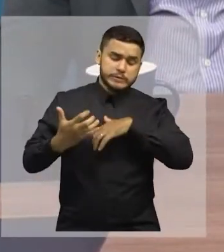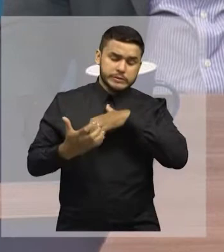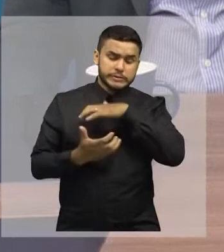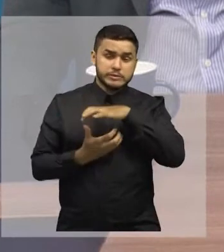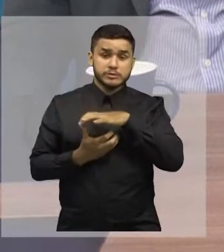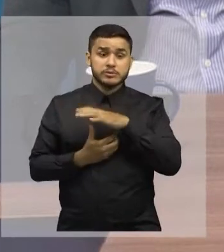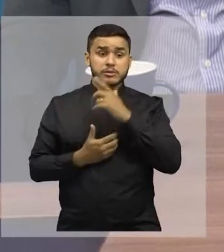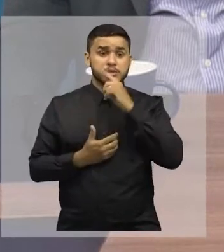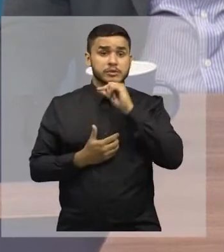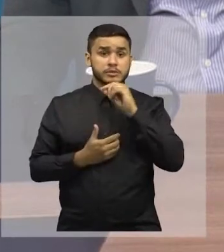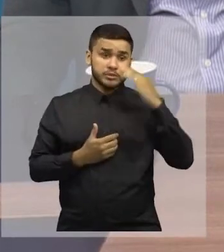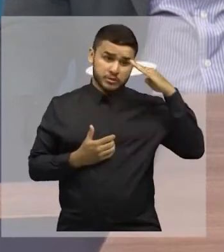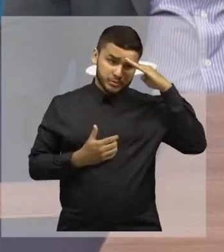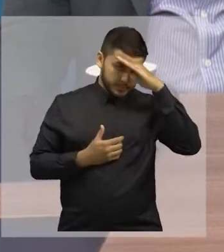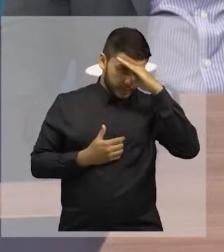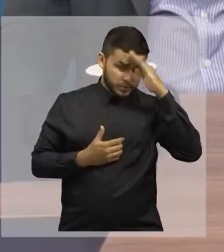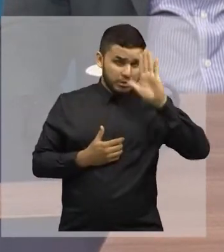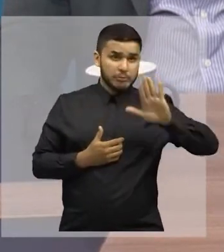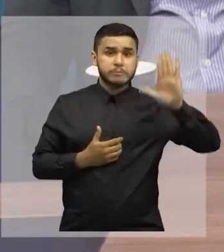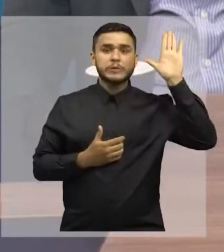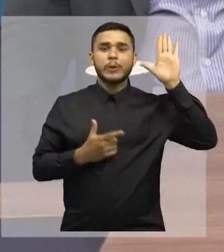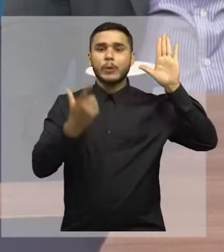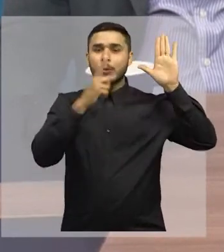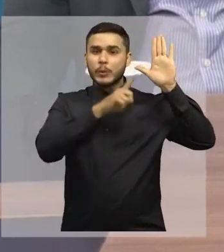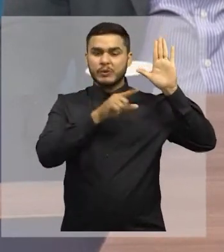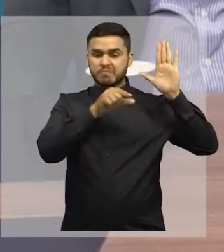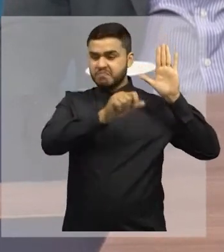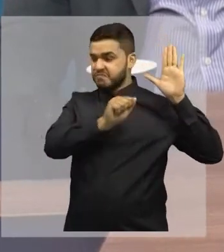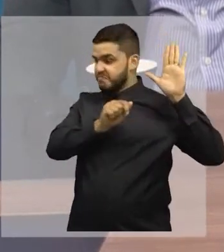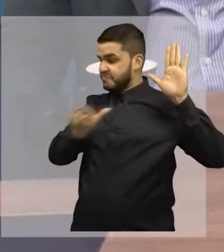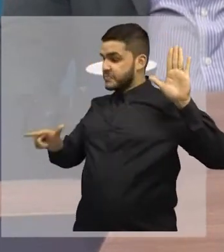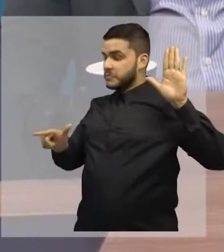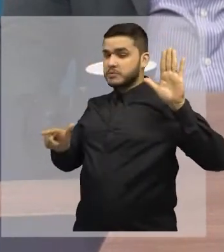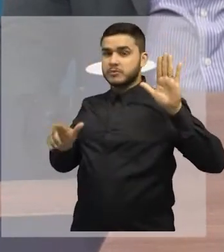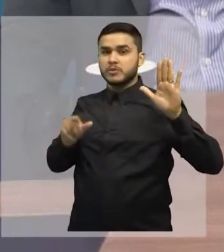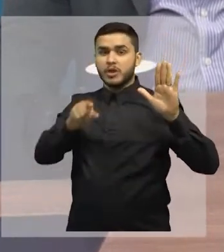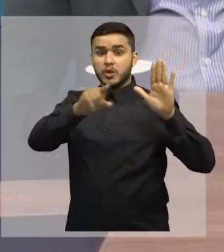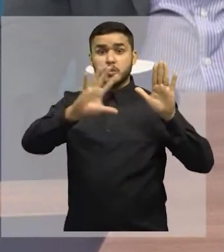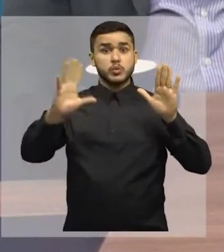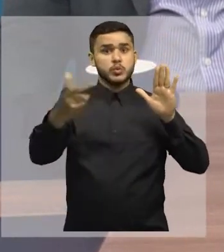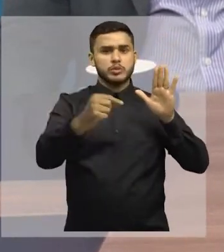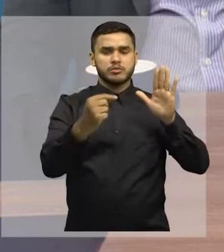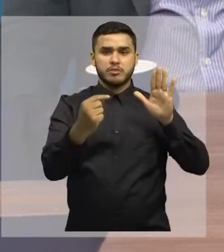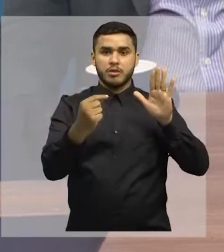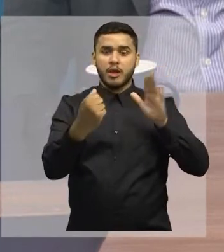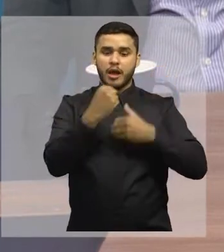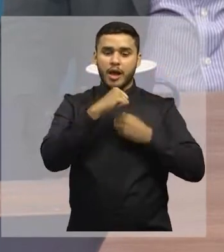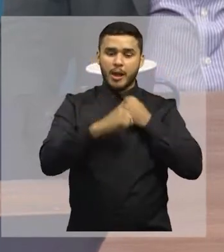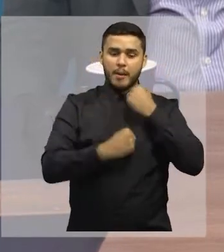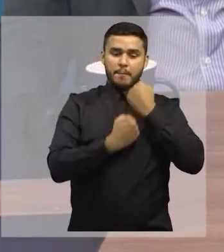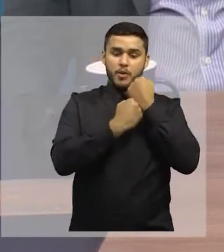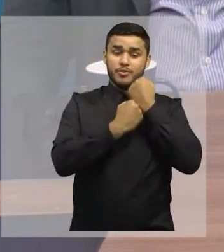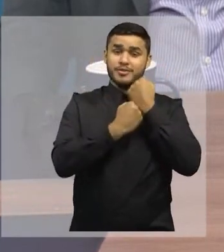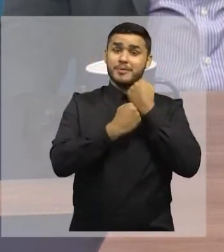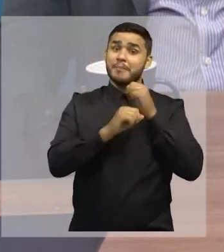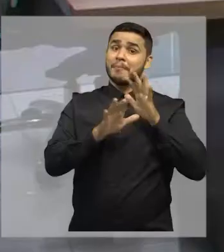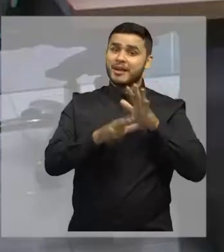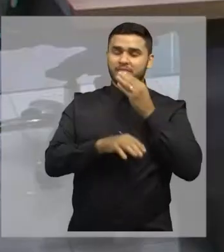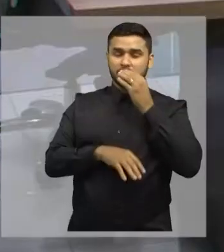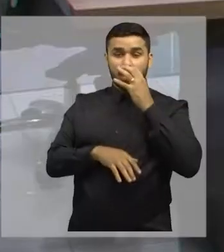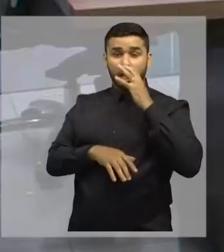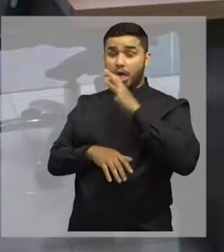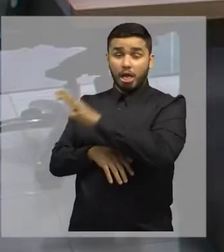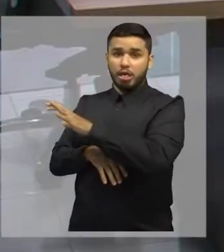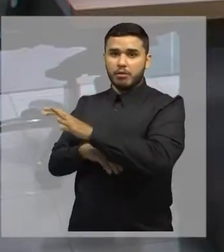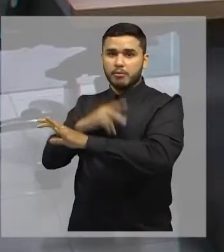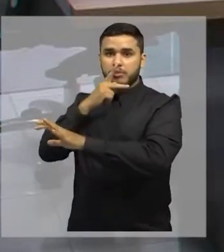quer dizer, a esquerda de um modo geral, do que mesmo em favor dele. Se você raciocinar por exclusão aqui, o